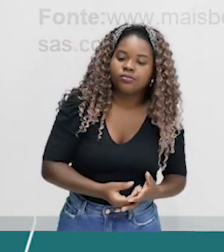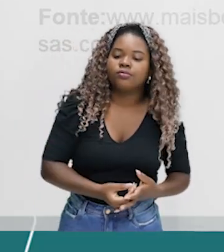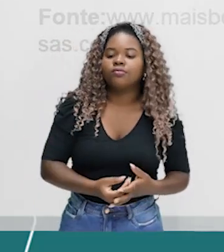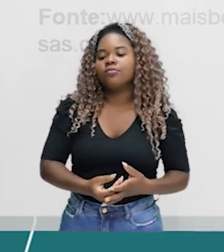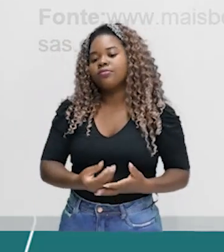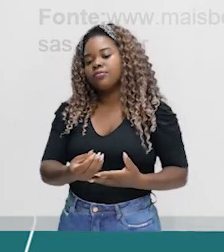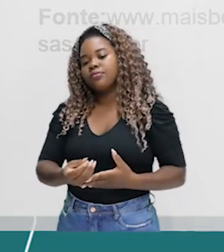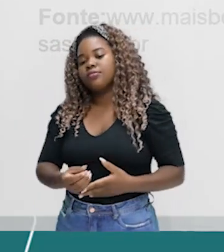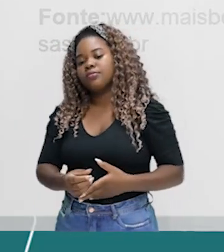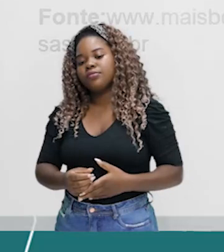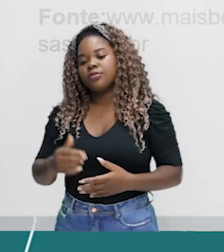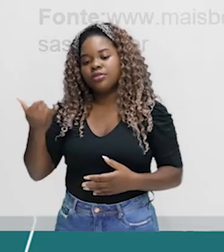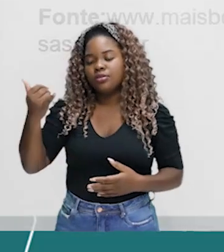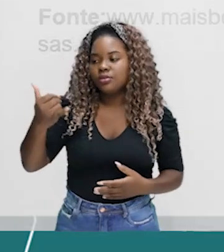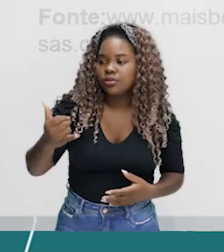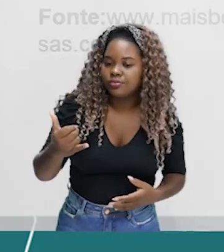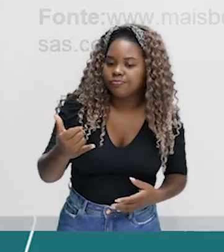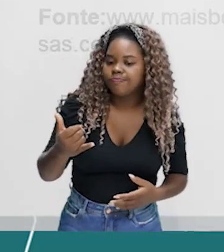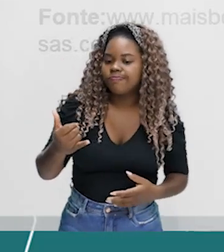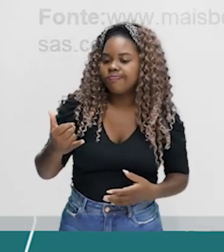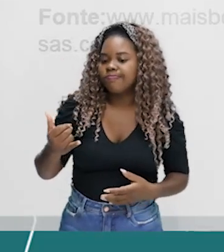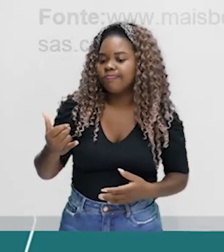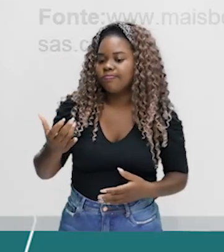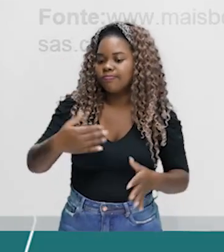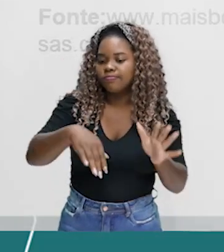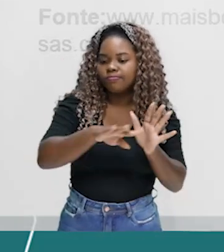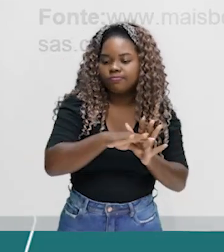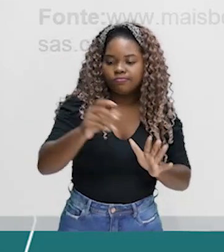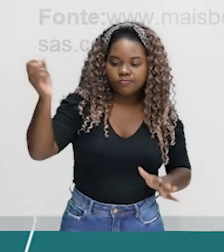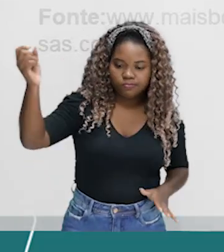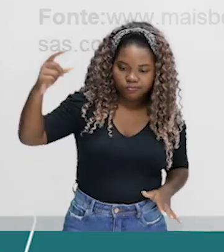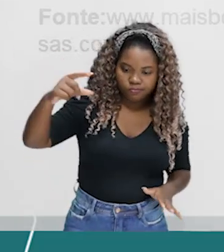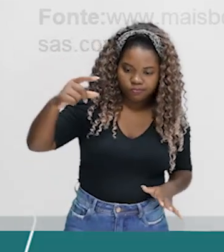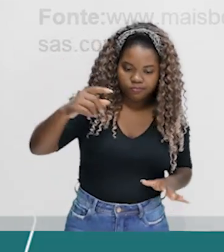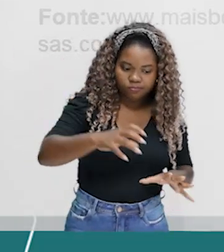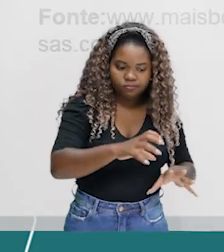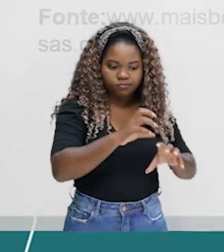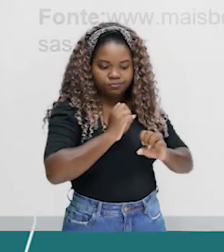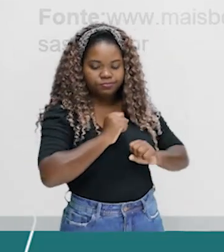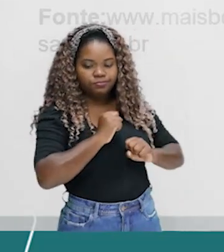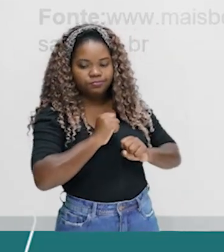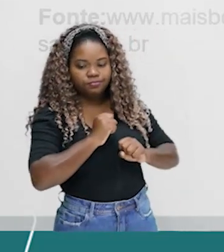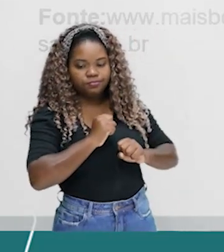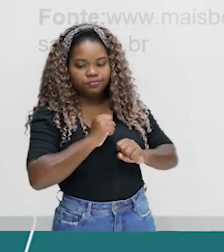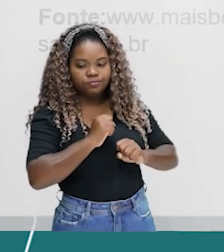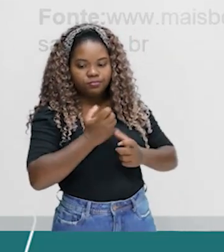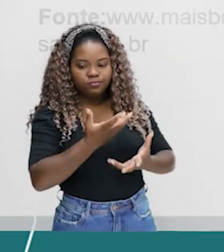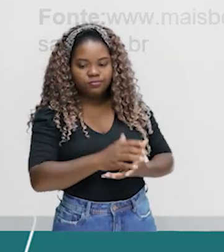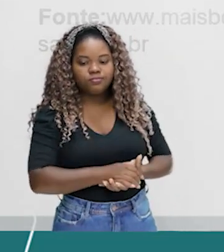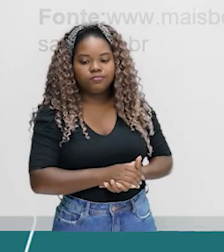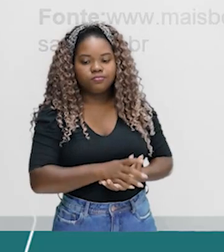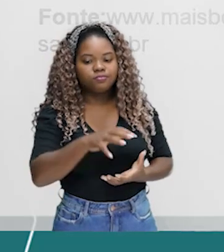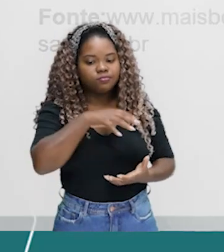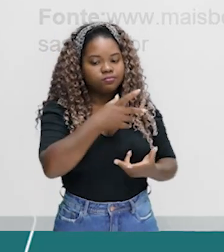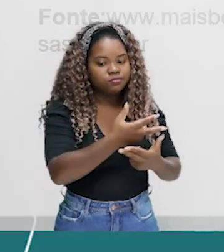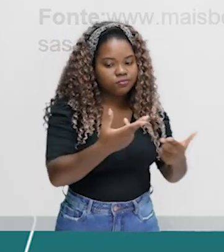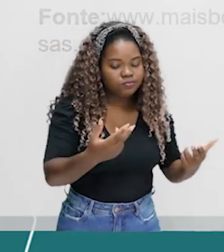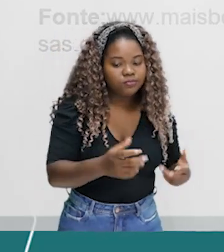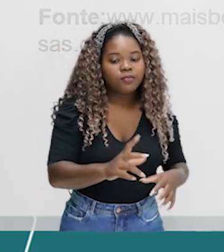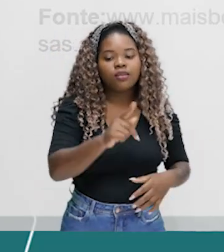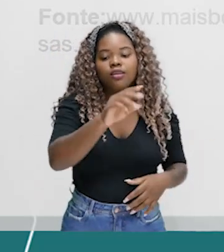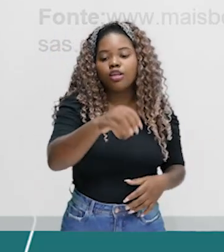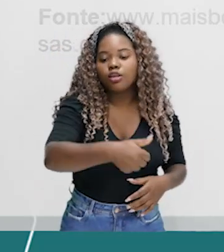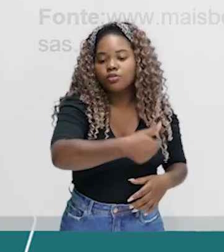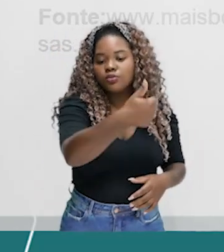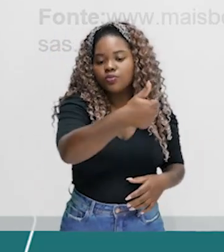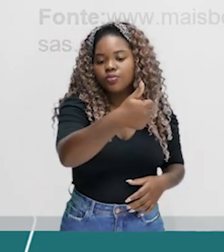ela é capturada pelos indivíduos que são produtores, tá? Estão no primeiro nível trófico da cadeia alimentar. Quem são os produtores?